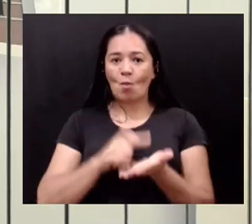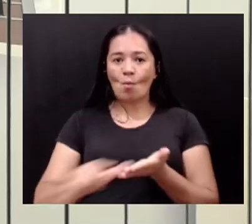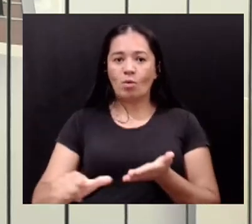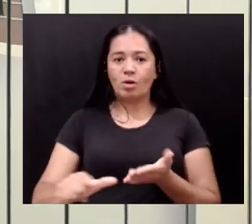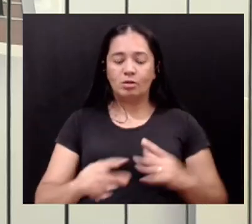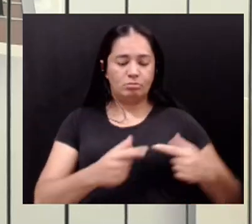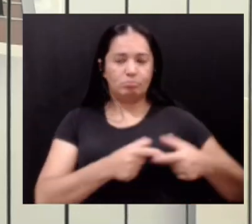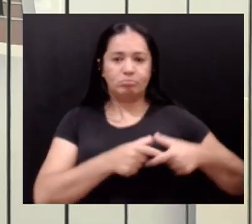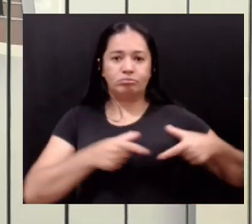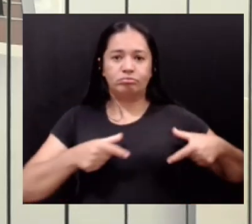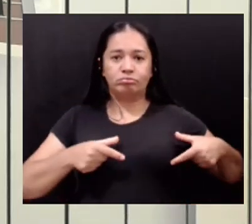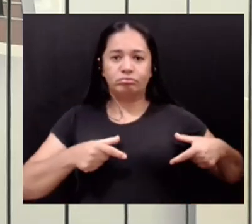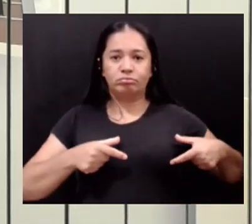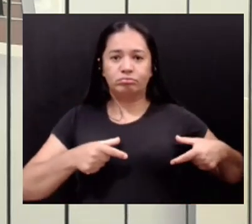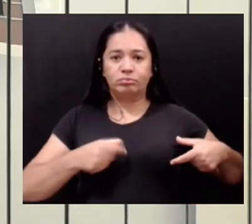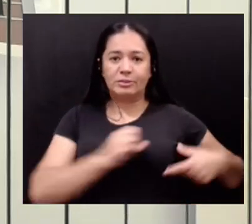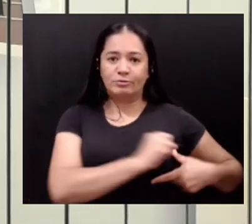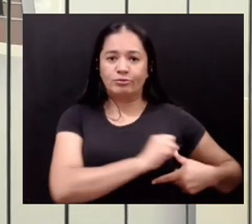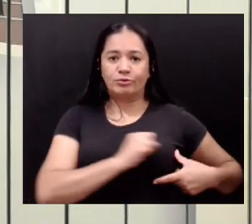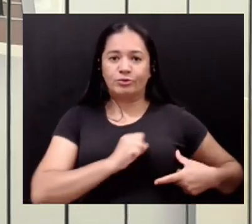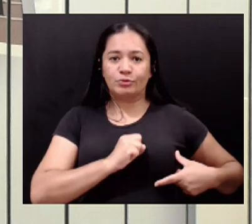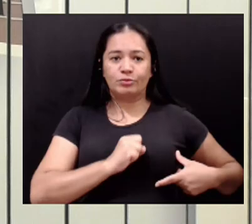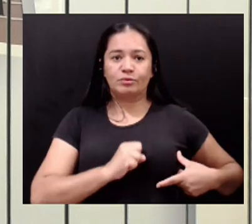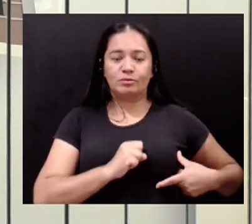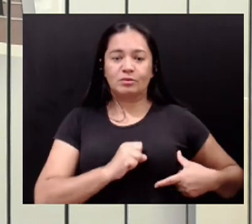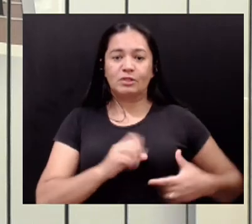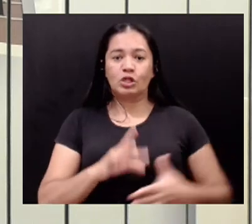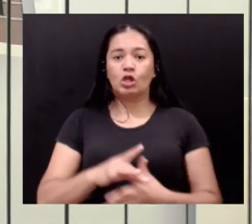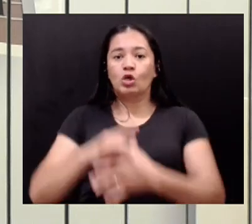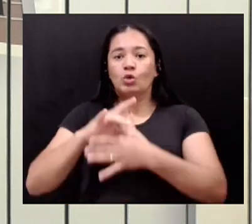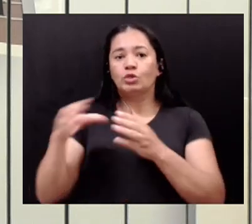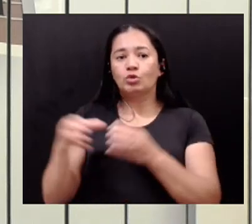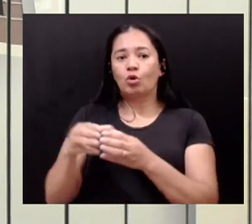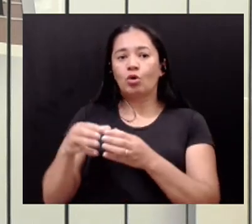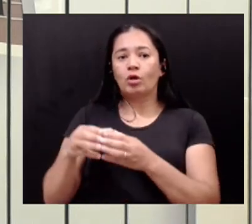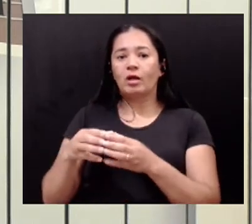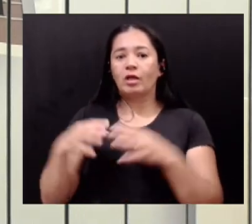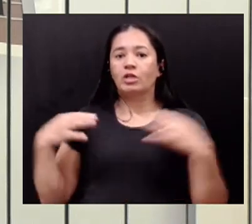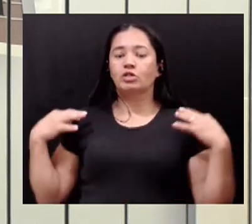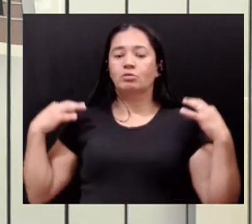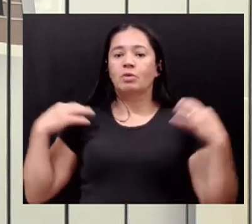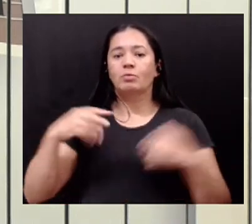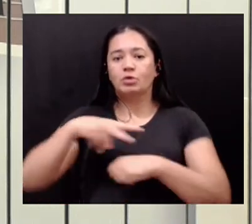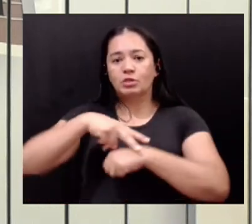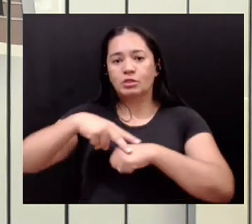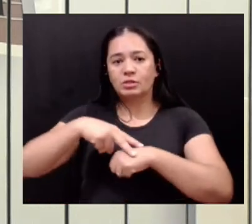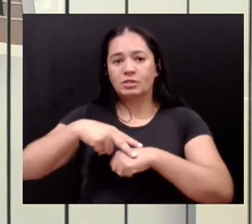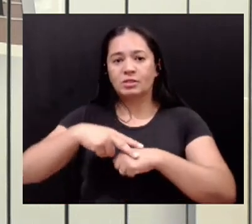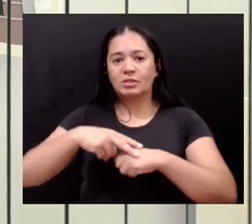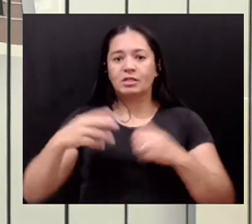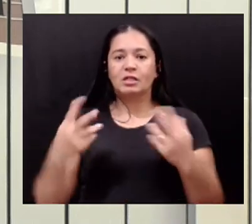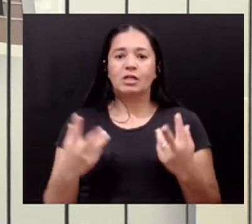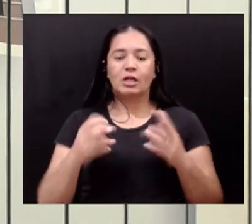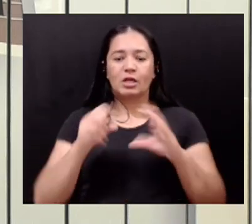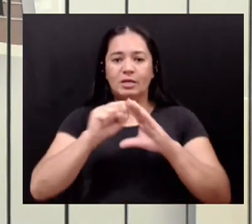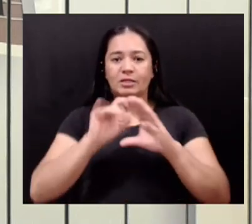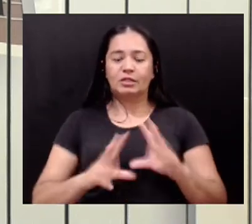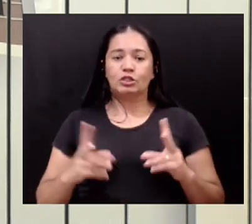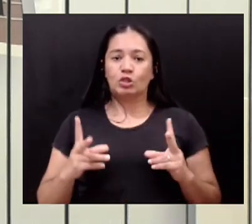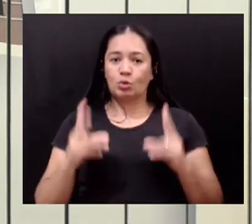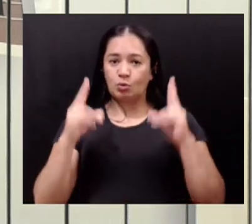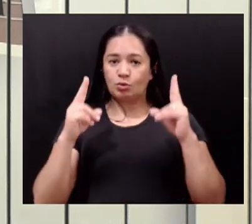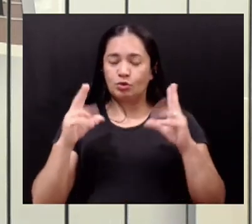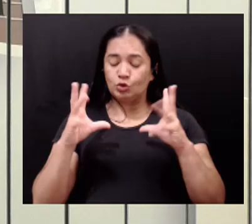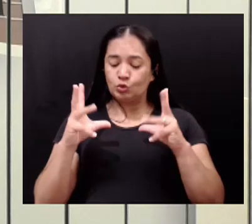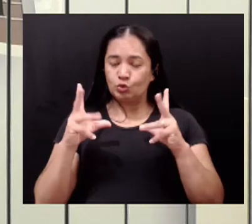silcado, enquanto o líder da equipe veste uma blusa verde com as mesmas características. Todos vestem